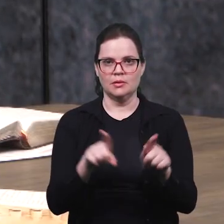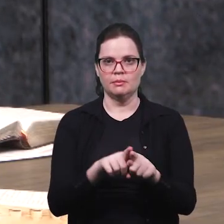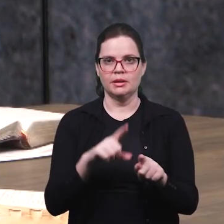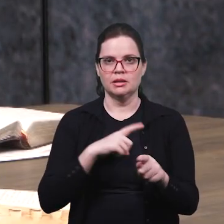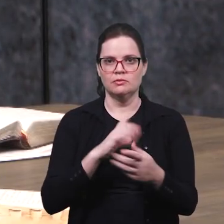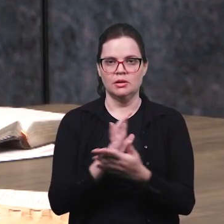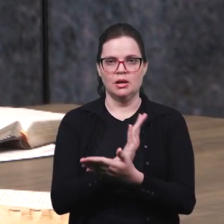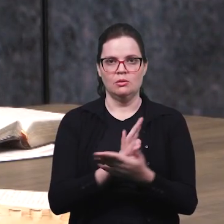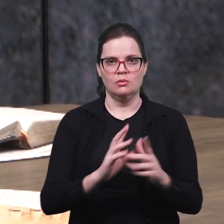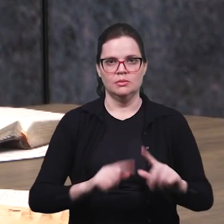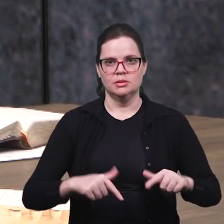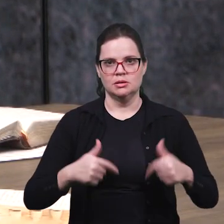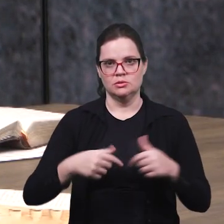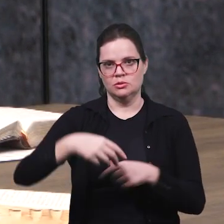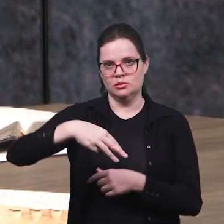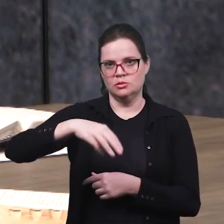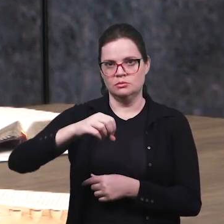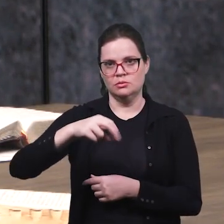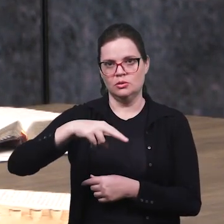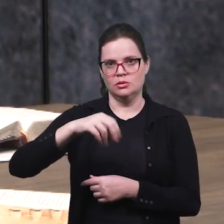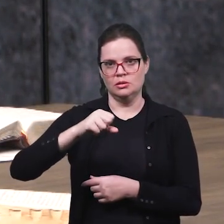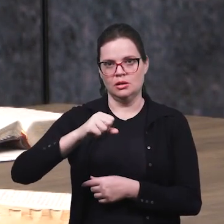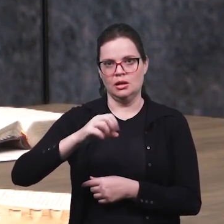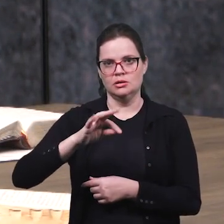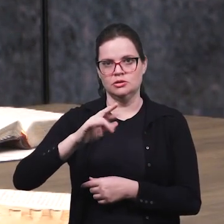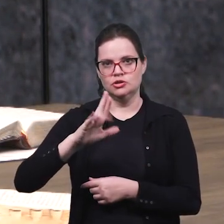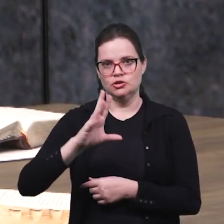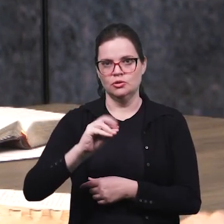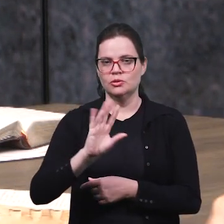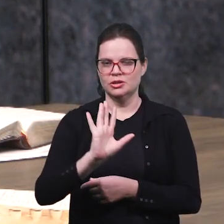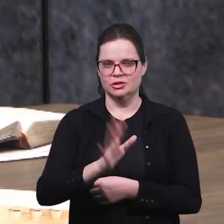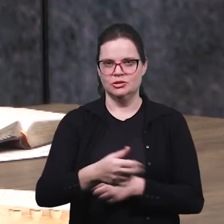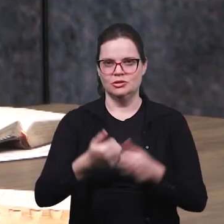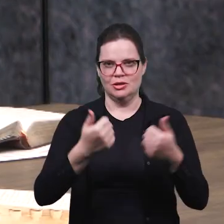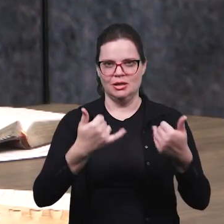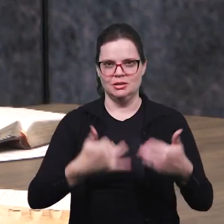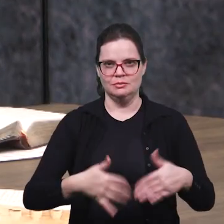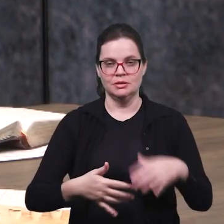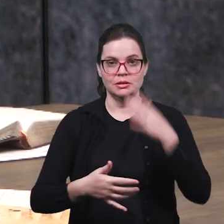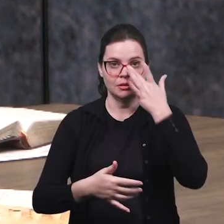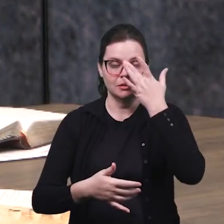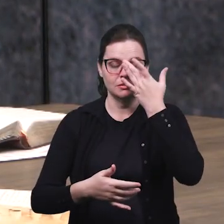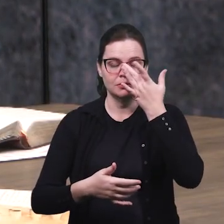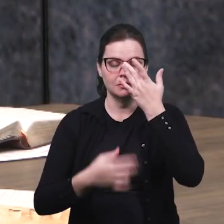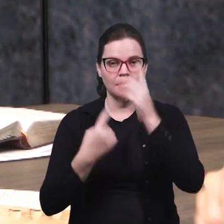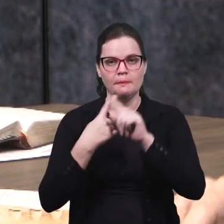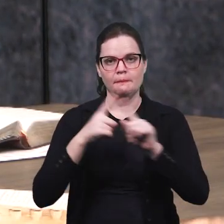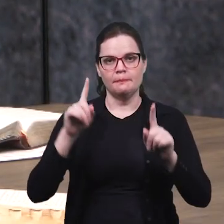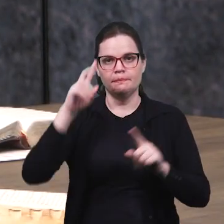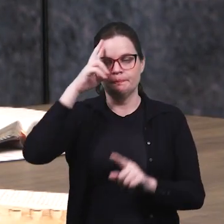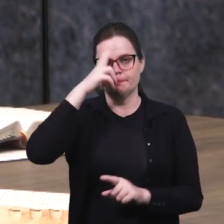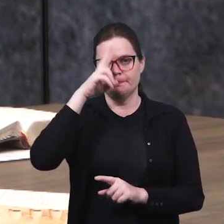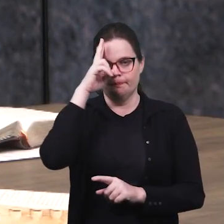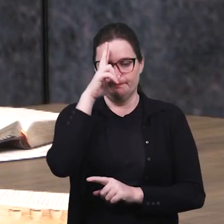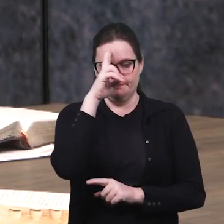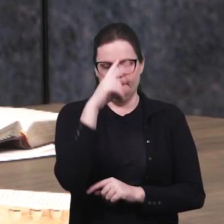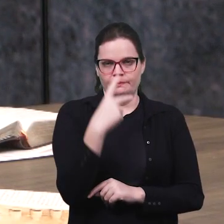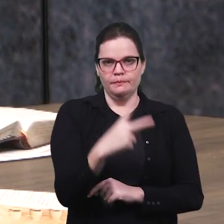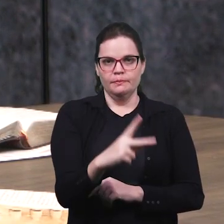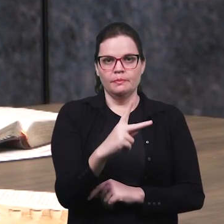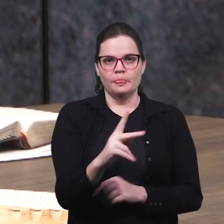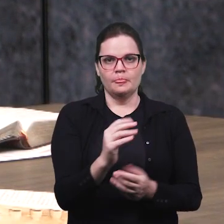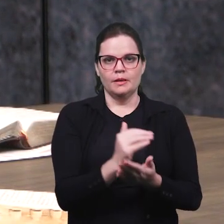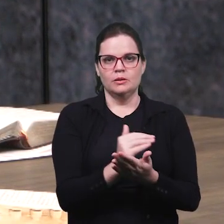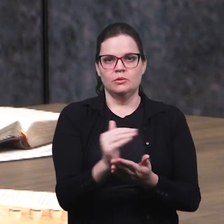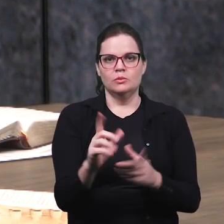monásticos, em que pese todas as observações que nós já fizemos aqui, eles, historicamente falando, deram